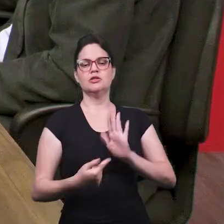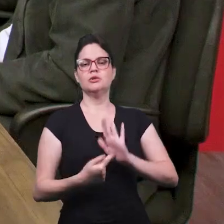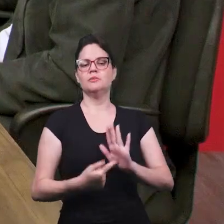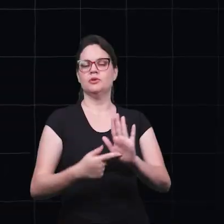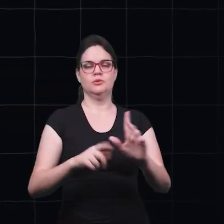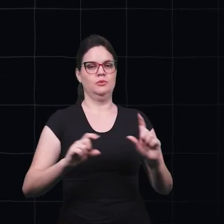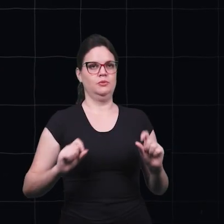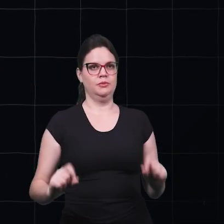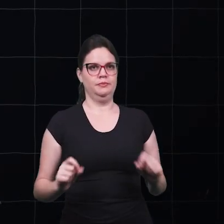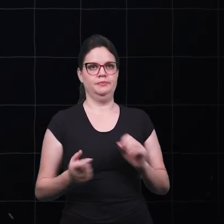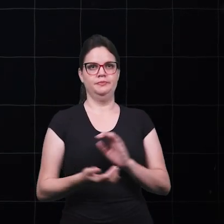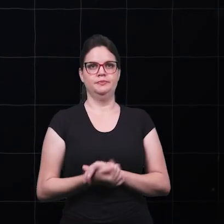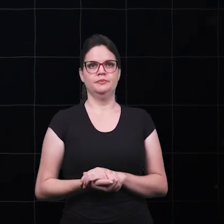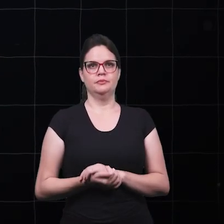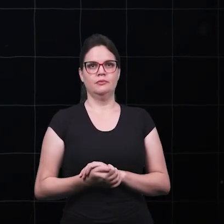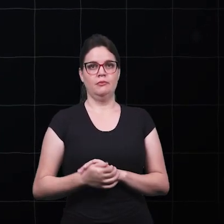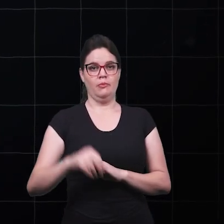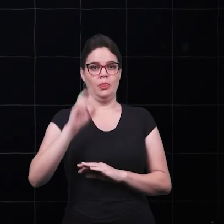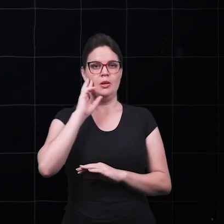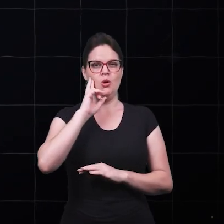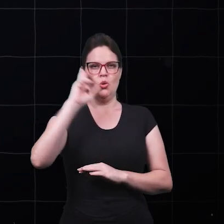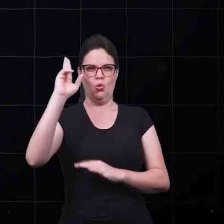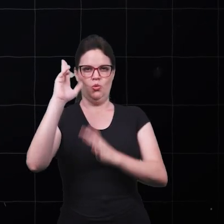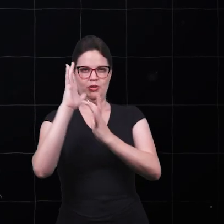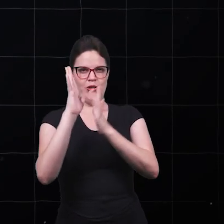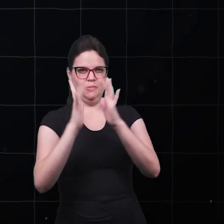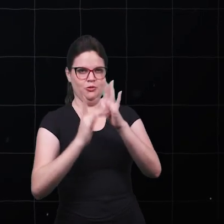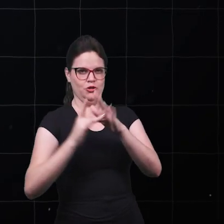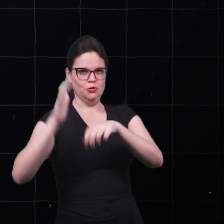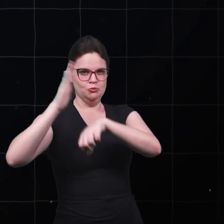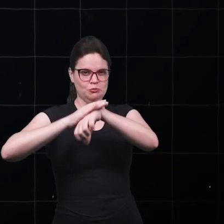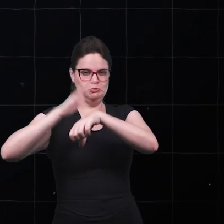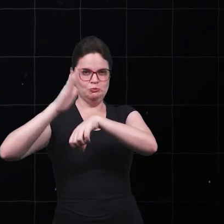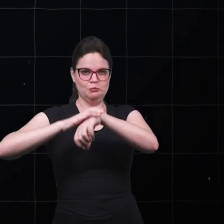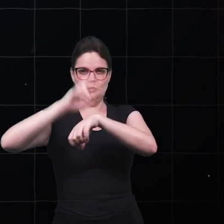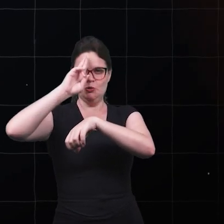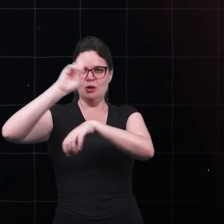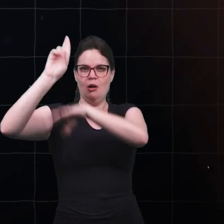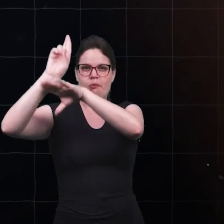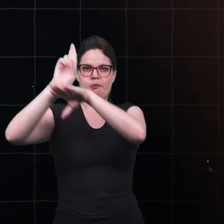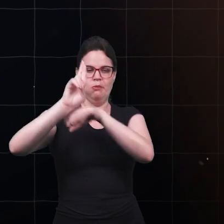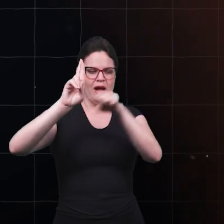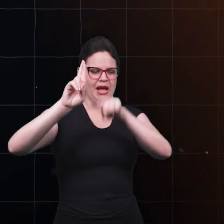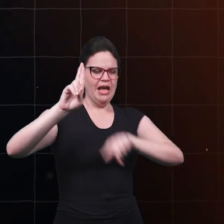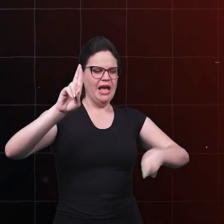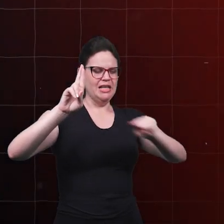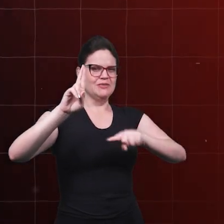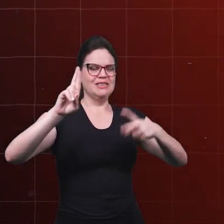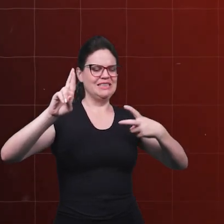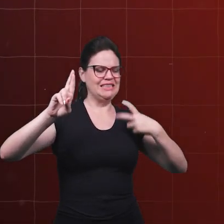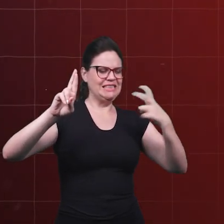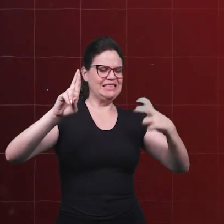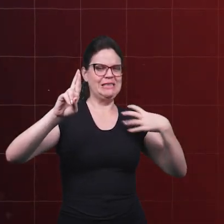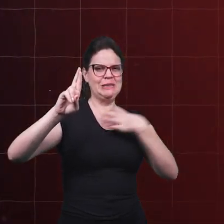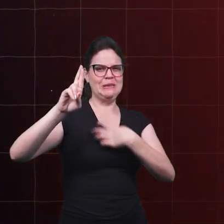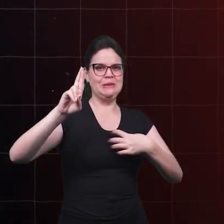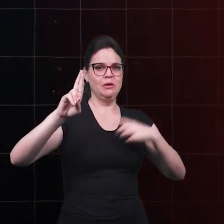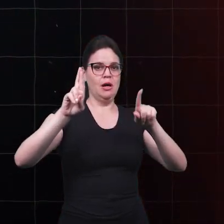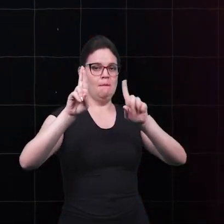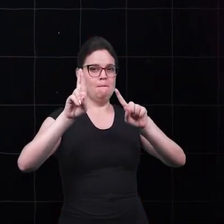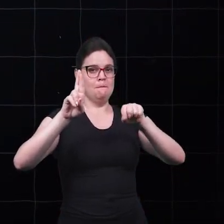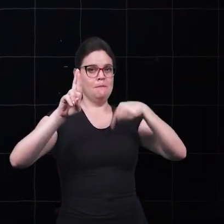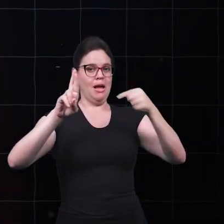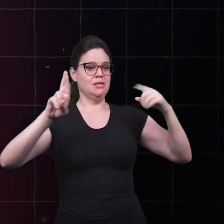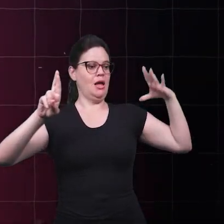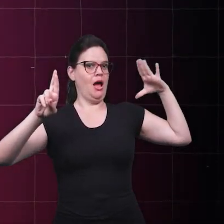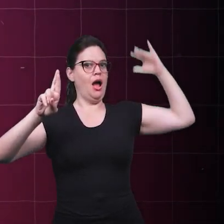assim: porque o mesmo Senhor descerá do céu com alarido, com a voz de arcanjo e com a